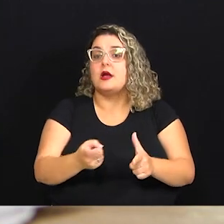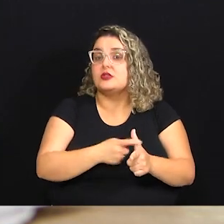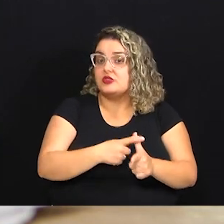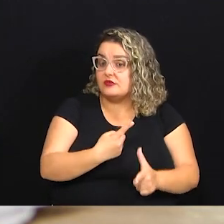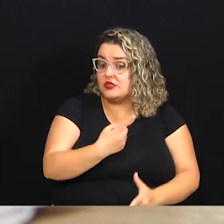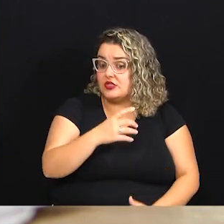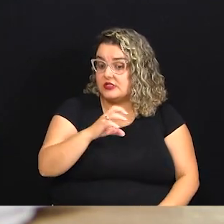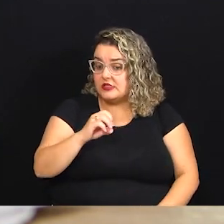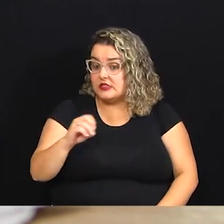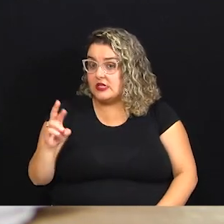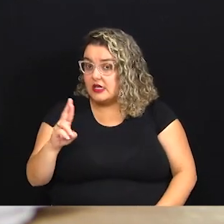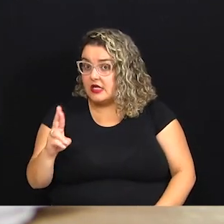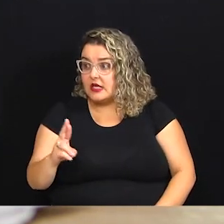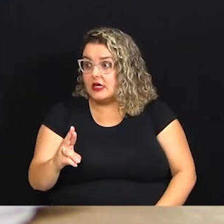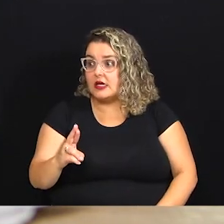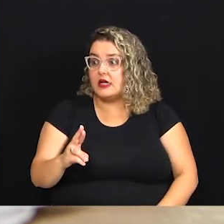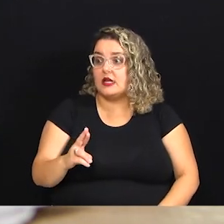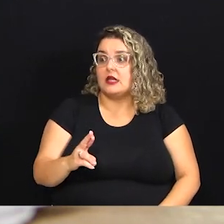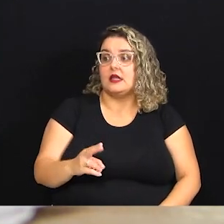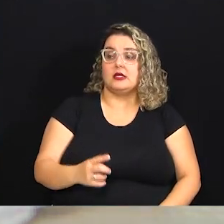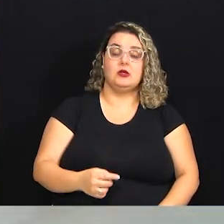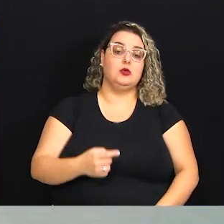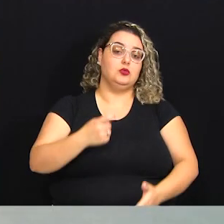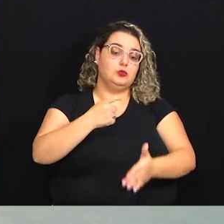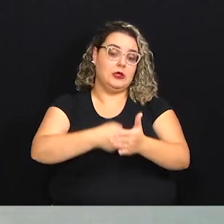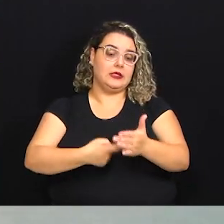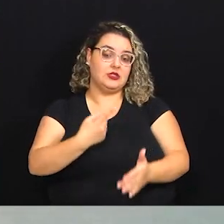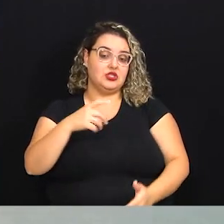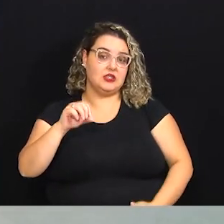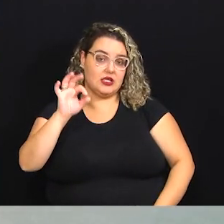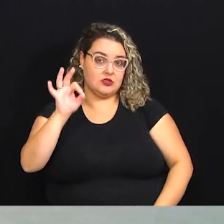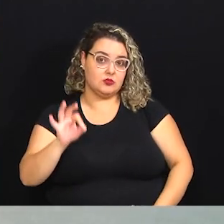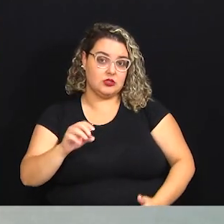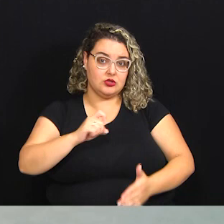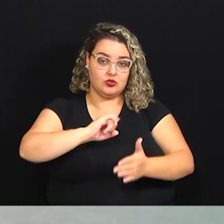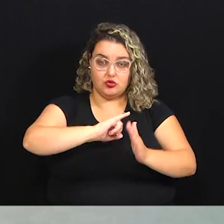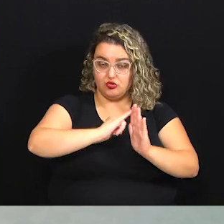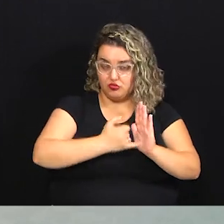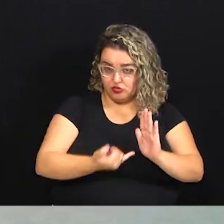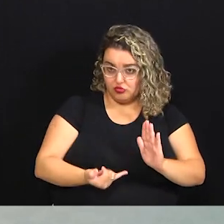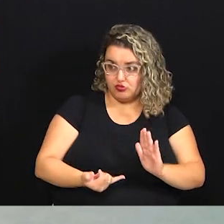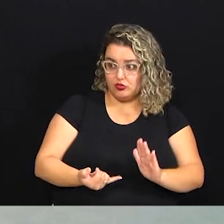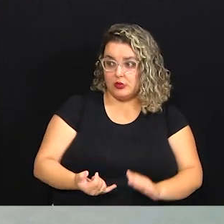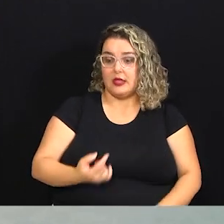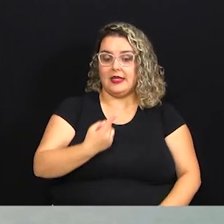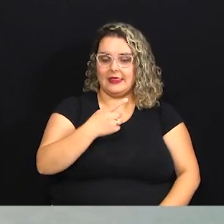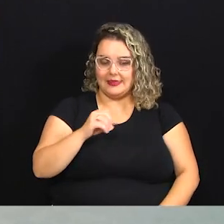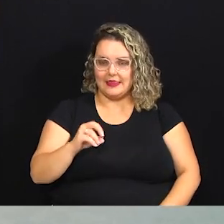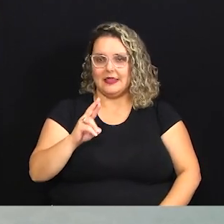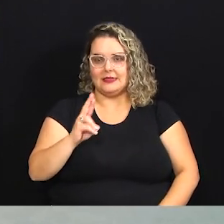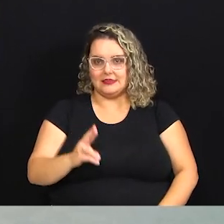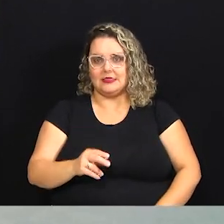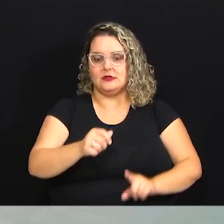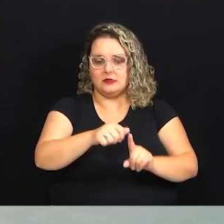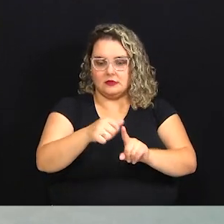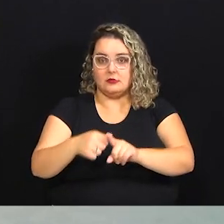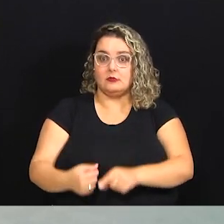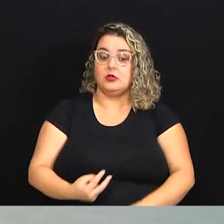dívida de R$100 a 10% ao mês me gera uma dívida de R$10. Agora, se eu tiver uma dívida